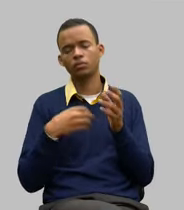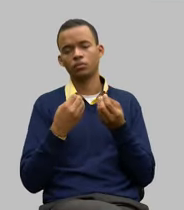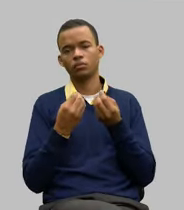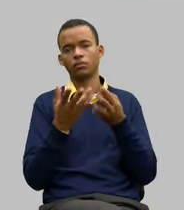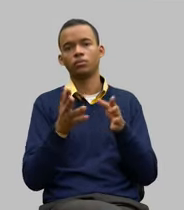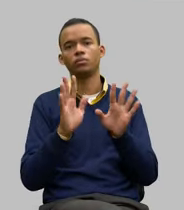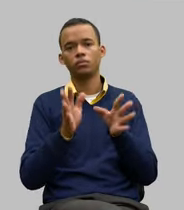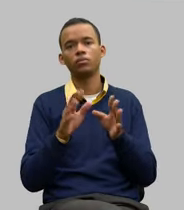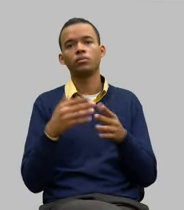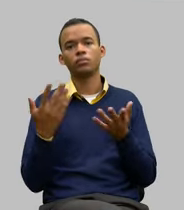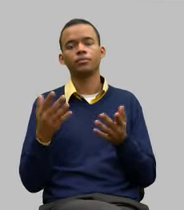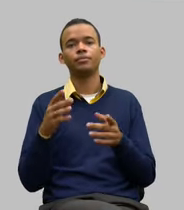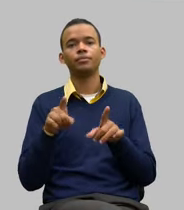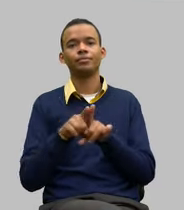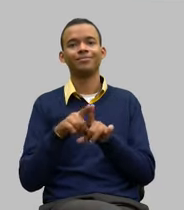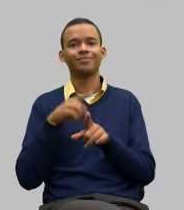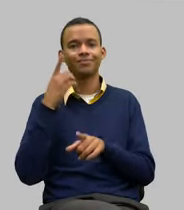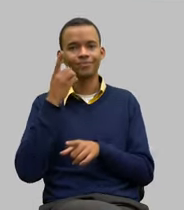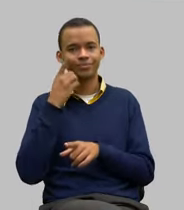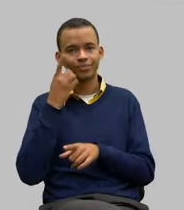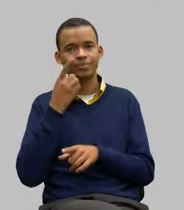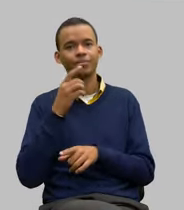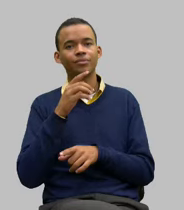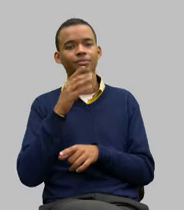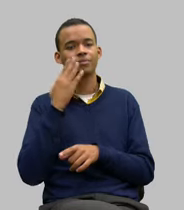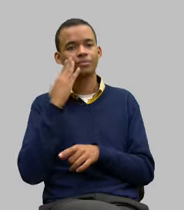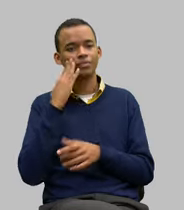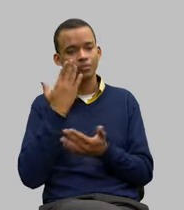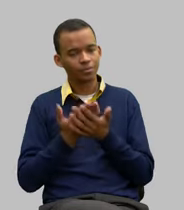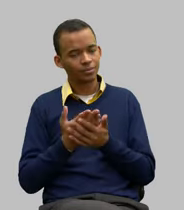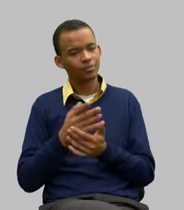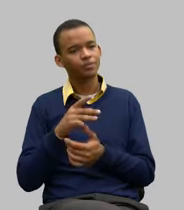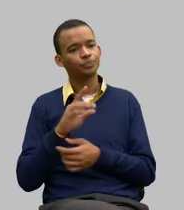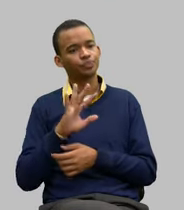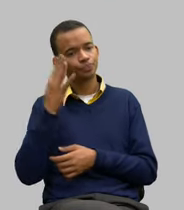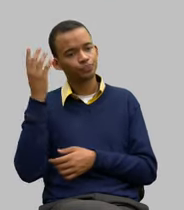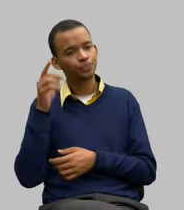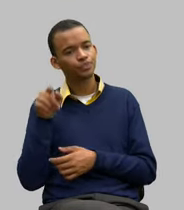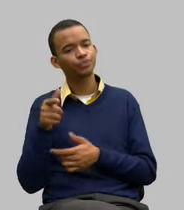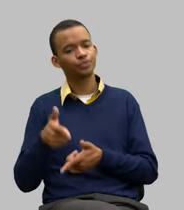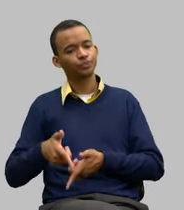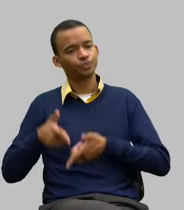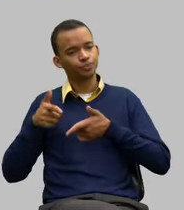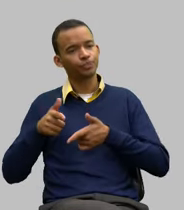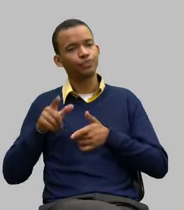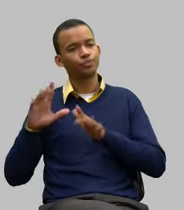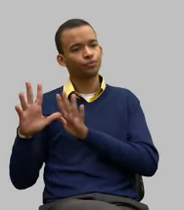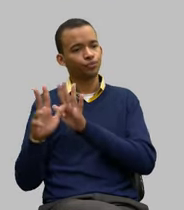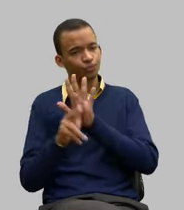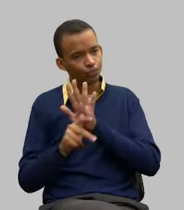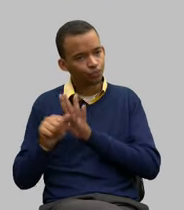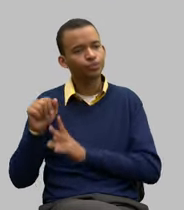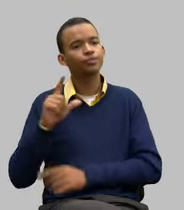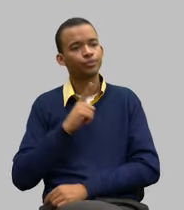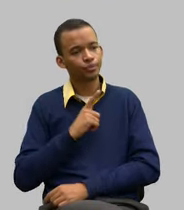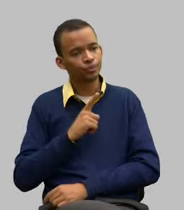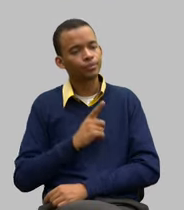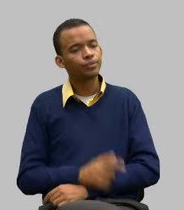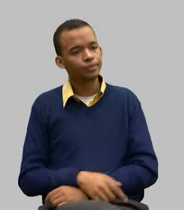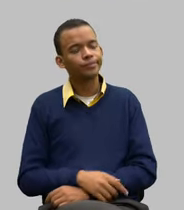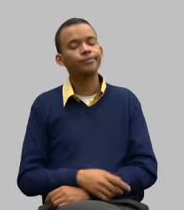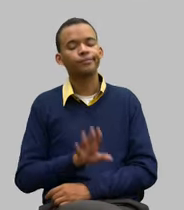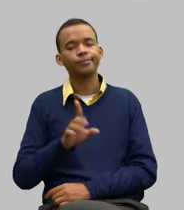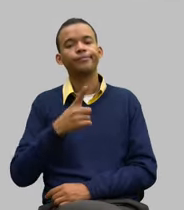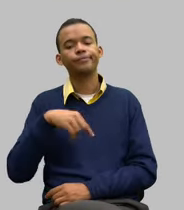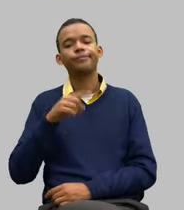rodrigu roubaram até as armas da própria Polícia Militar né Nós já conseguimos colocar esses recursos para